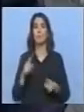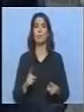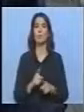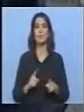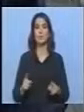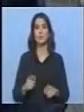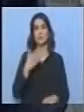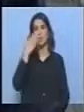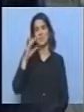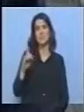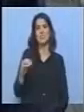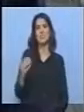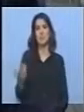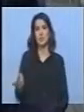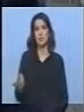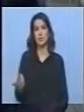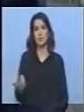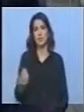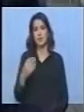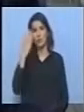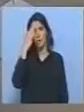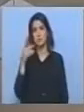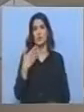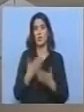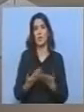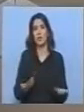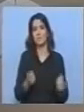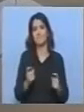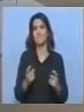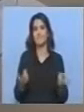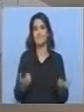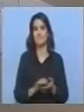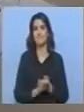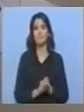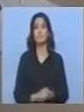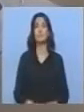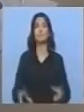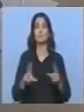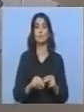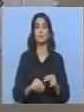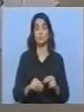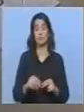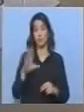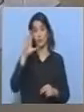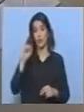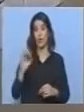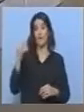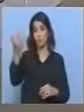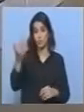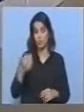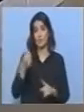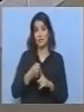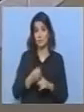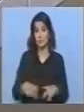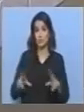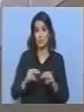etárias de 60 anos. É uma maldade que eu acho que nós devemos fazer. Portanto, a nova legislatura, eu diria que os grandes desafios para a nova